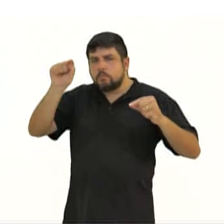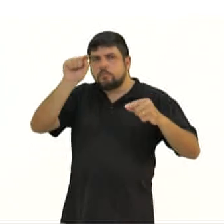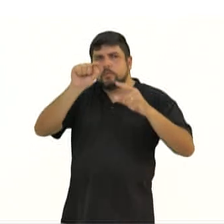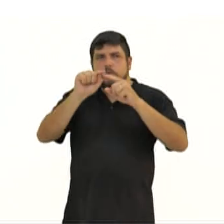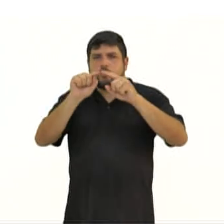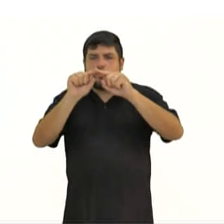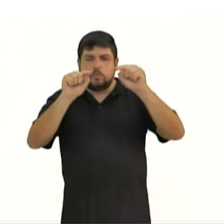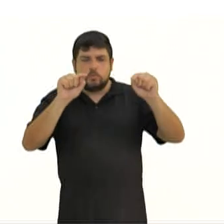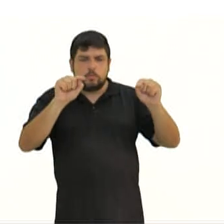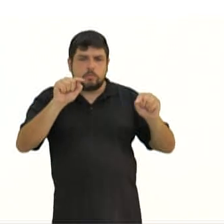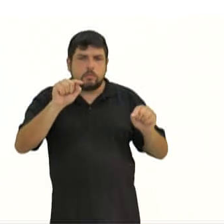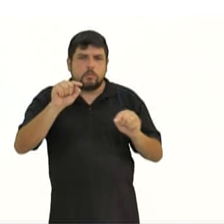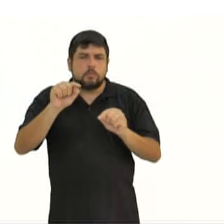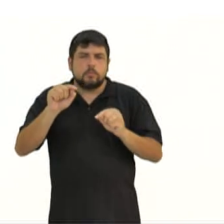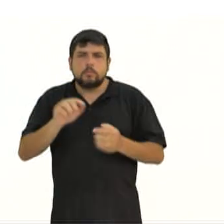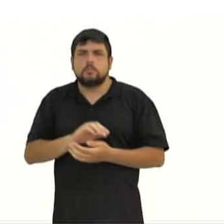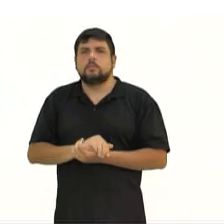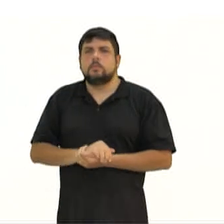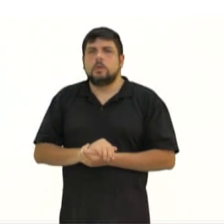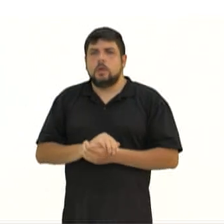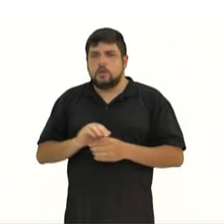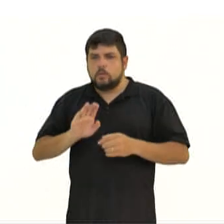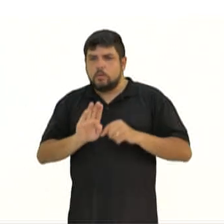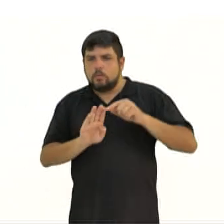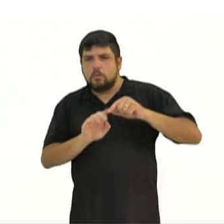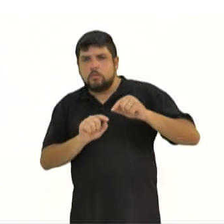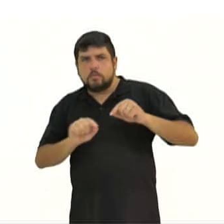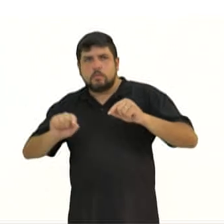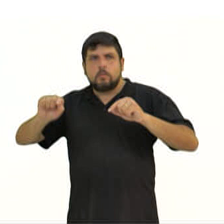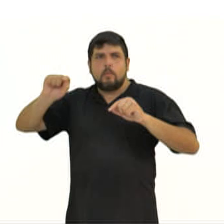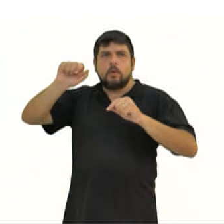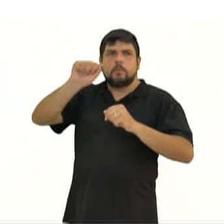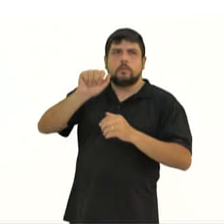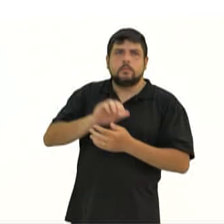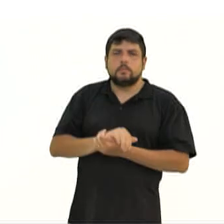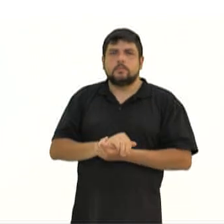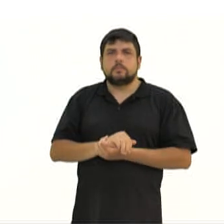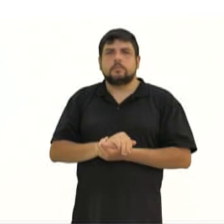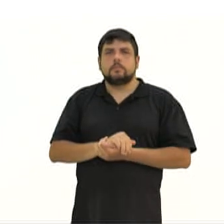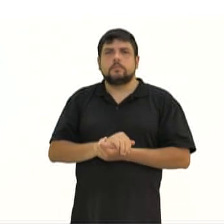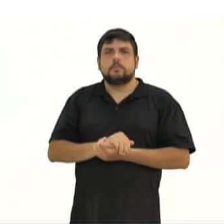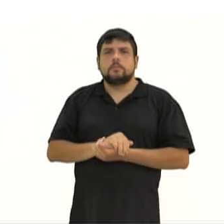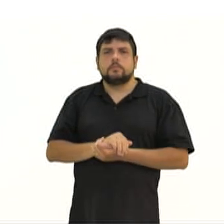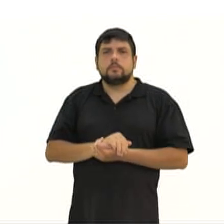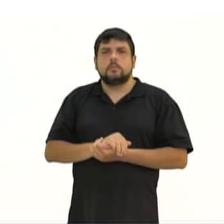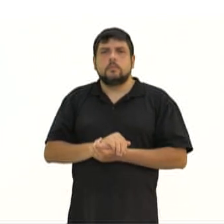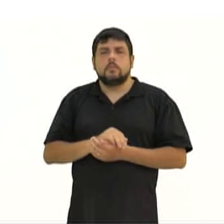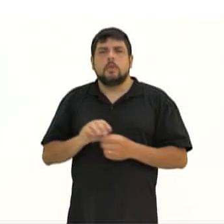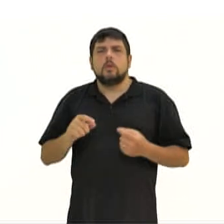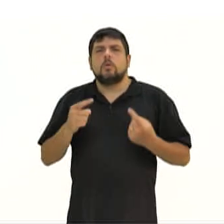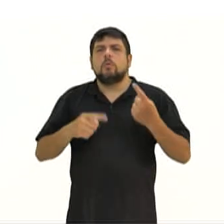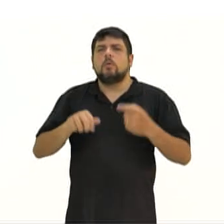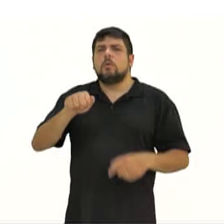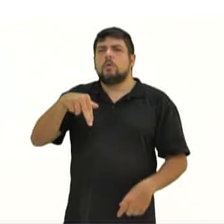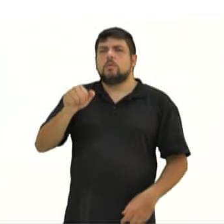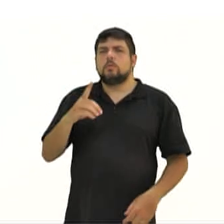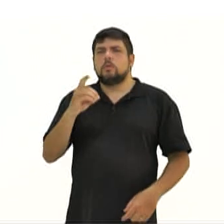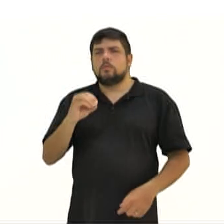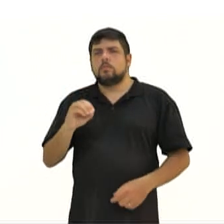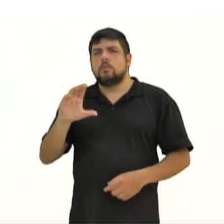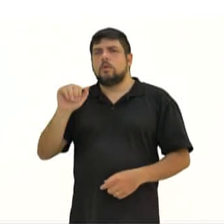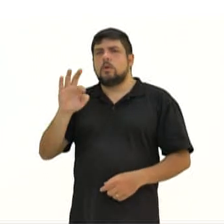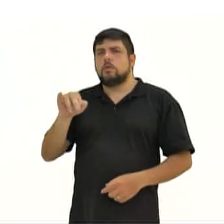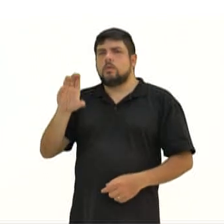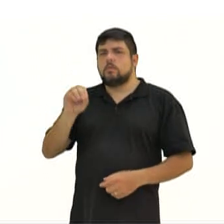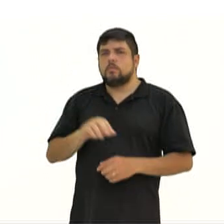os elétrons estão caminhando, então saem do B para o A. Qual é o eletrodo é o cátodo e qual é o ânodo. Então, o eletrodo A é